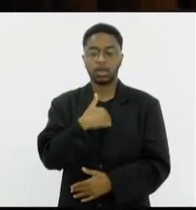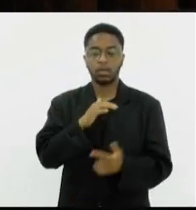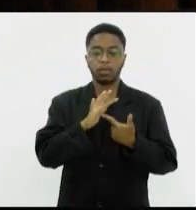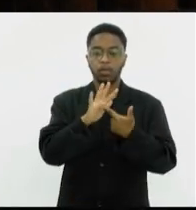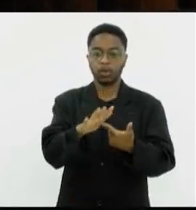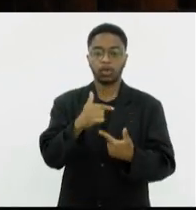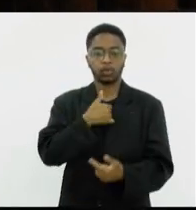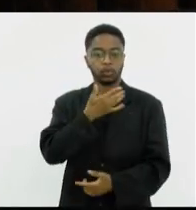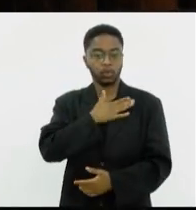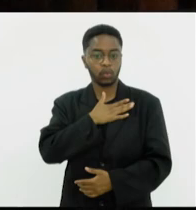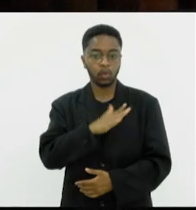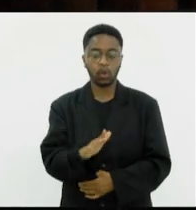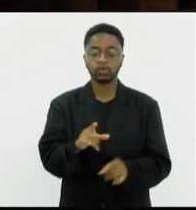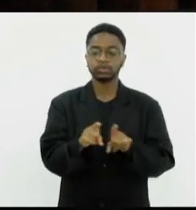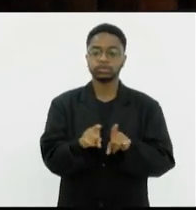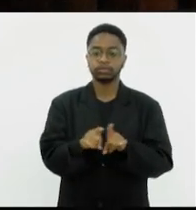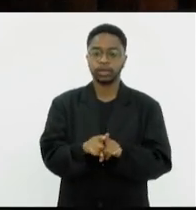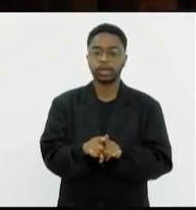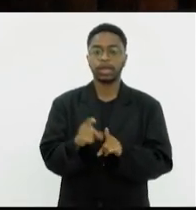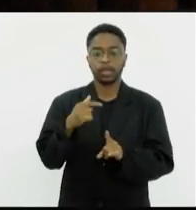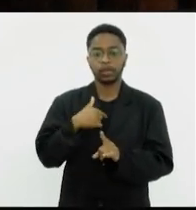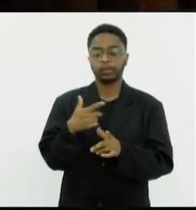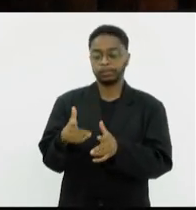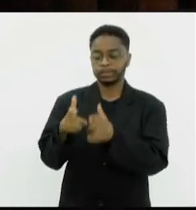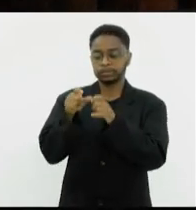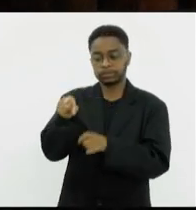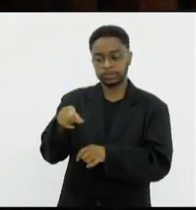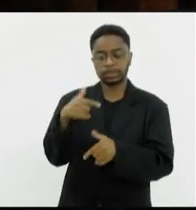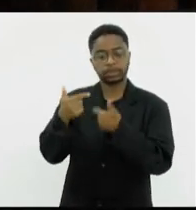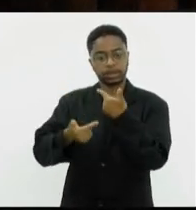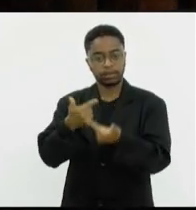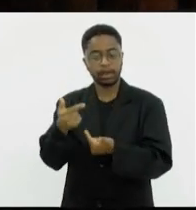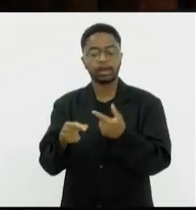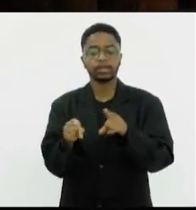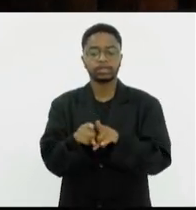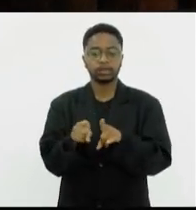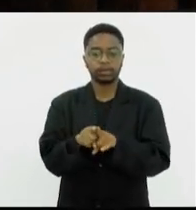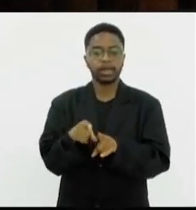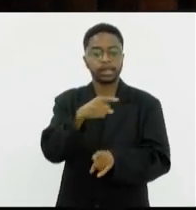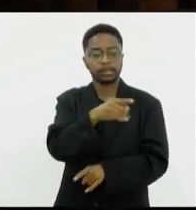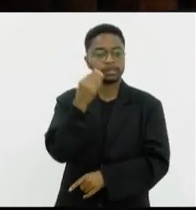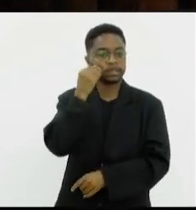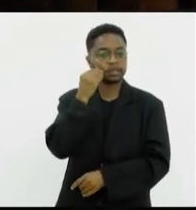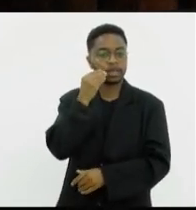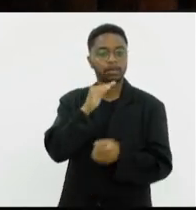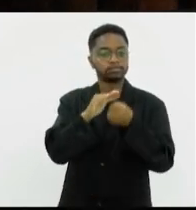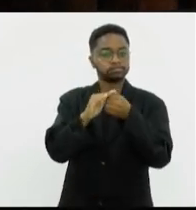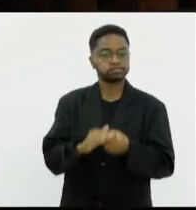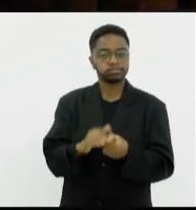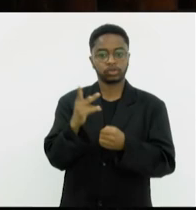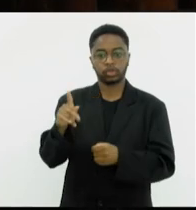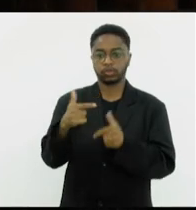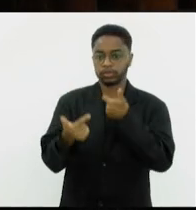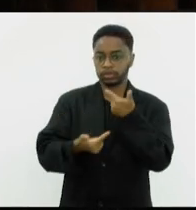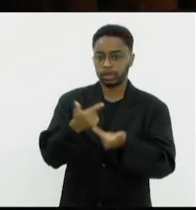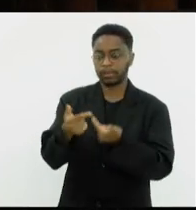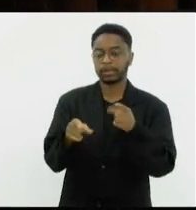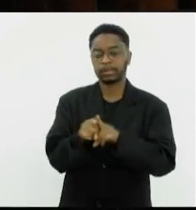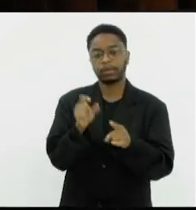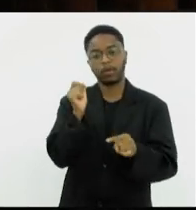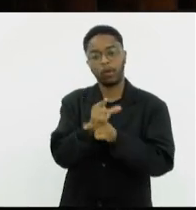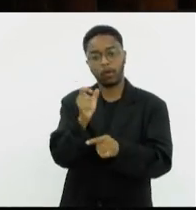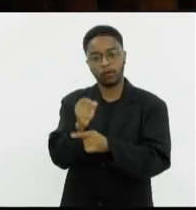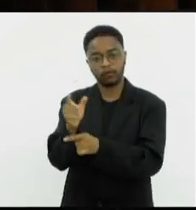desagravo e aqui o meu reconhecimento ao seu trabalho e a tentativa de descredenciar, desqualificar o seu trabalho, as ofensas que